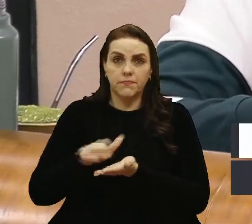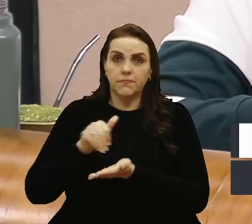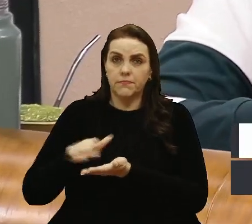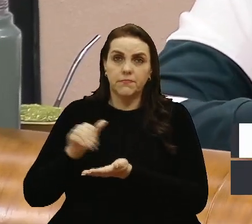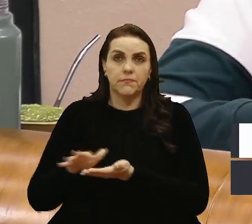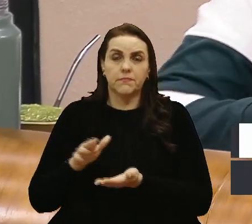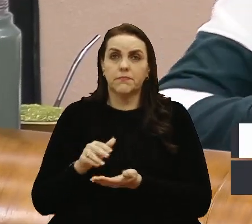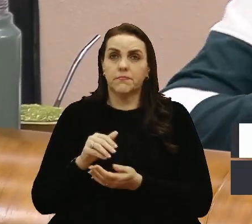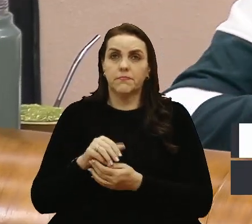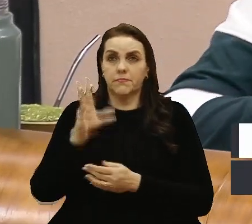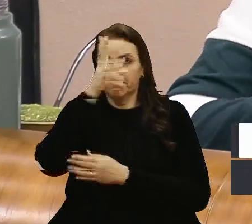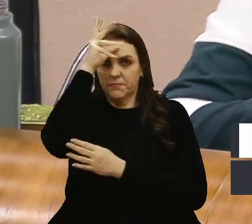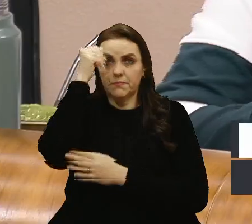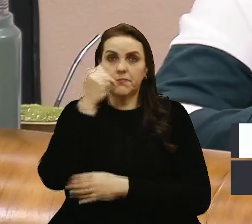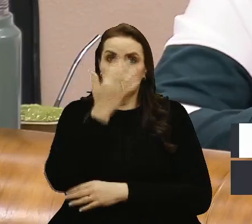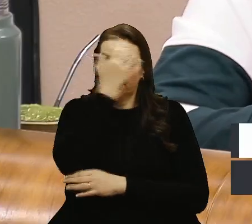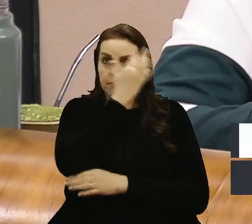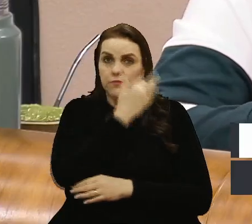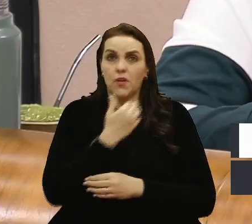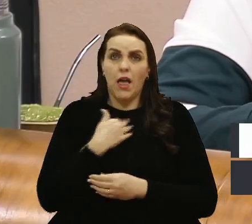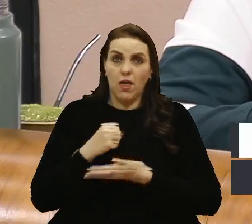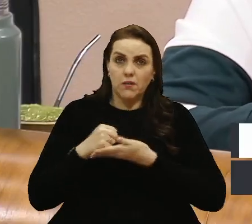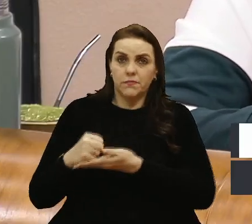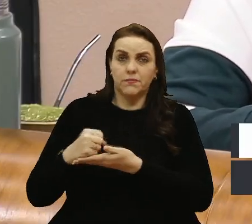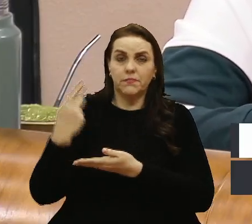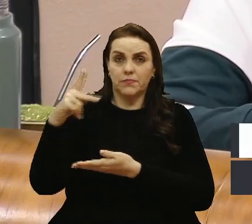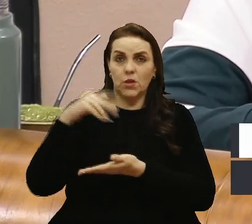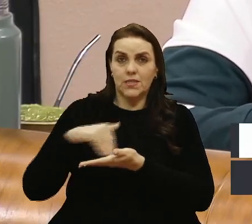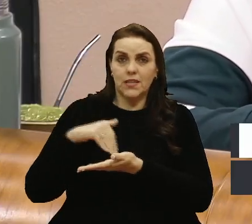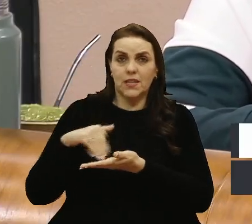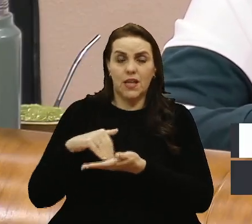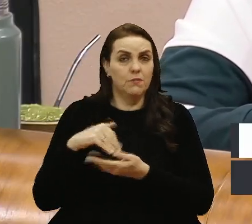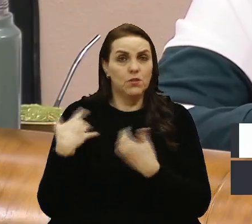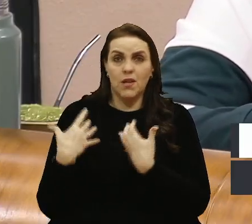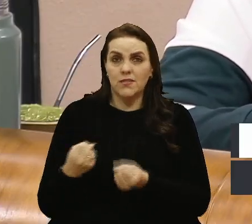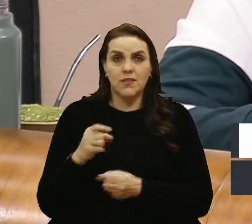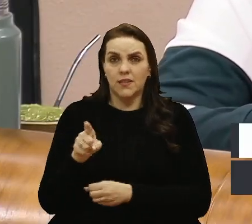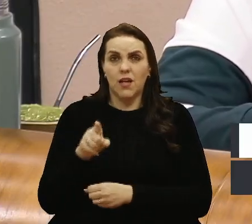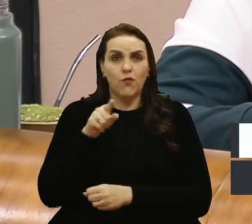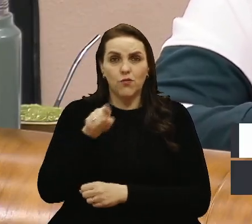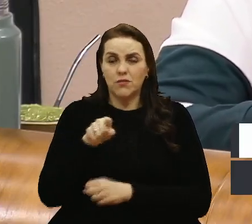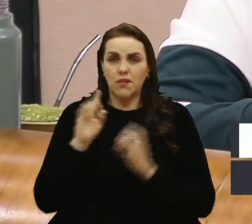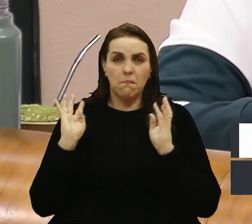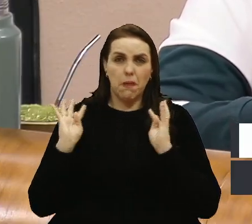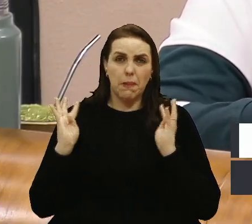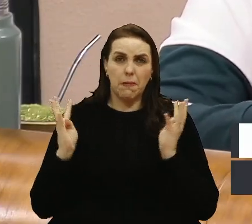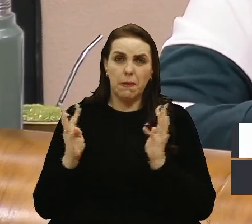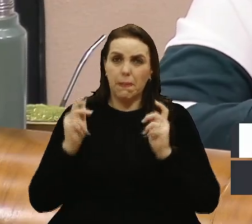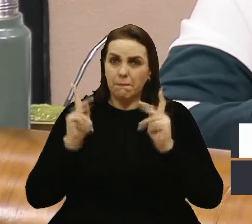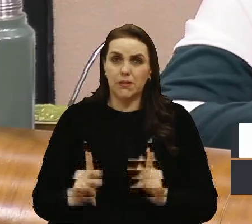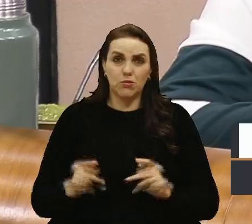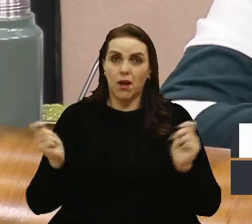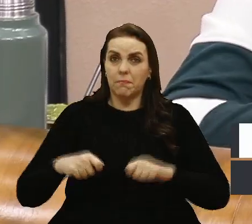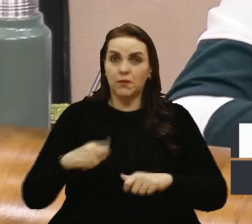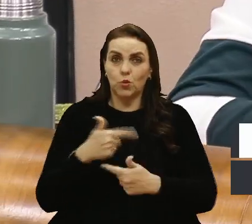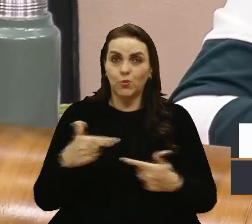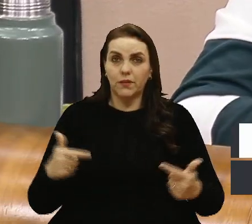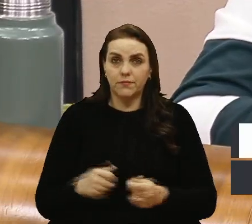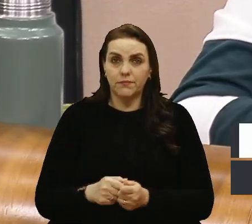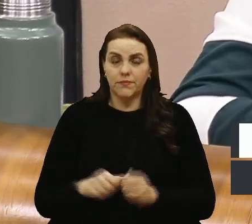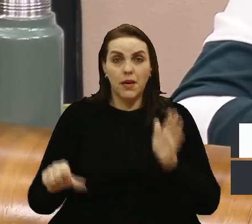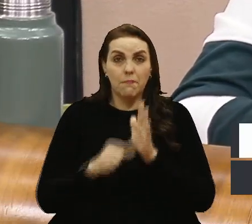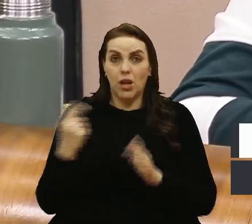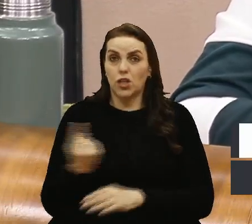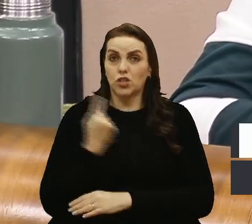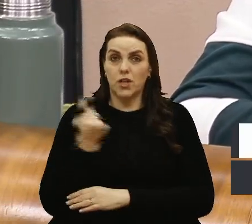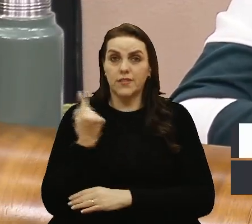Prefeito Adiló, eu sou da base, fui seu secretário. Mas não dá para admitir o senhor estar rodeado de algumas pessoas incompetentes. É melhor ficar